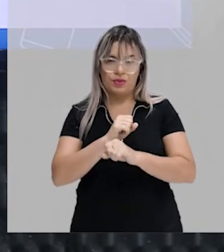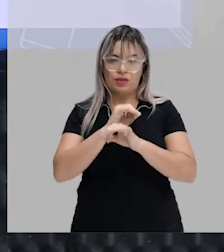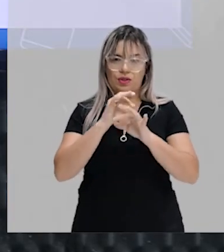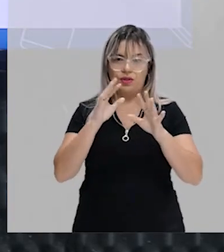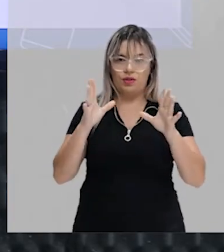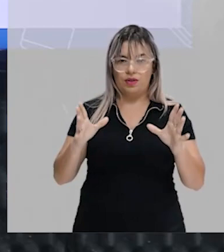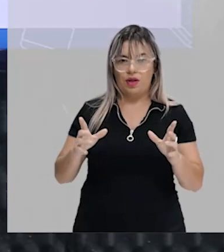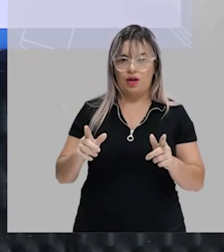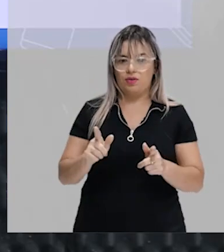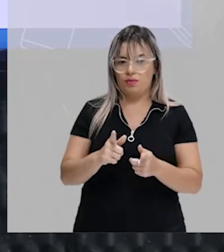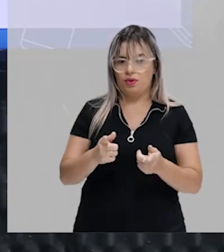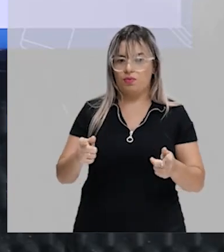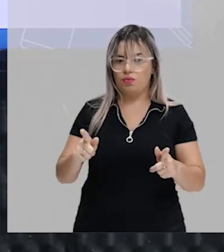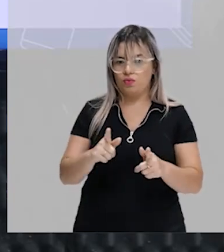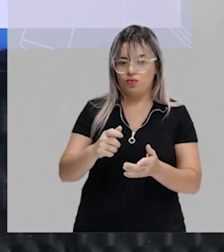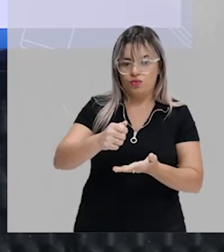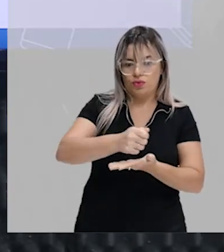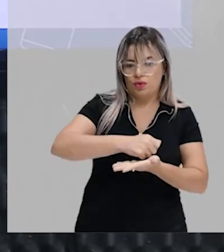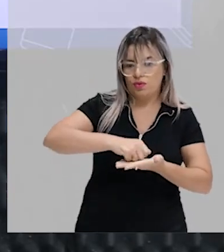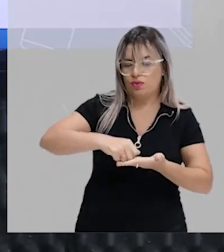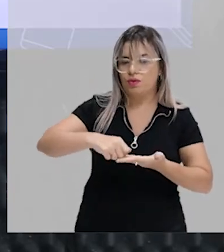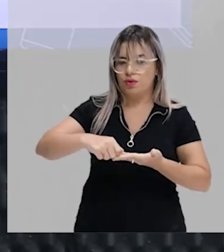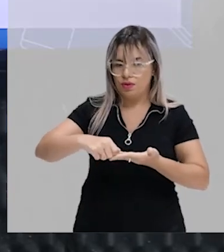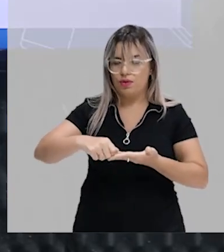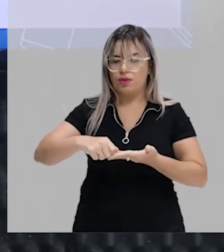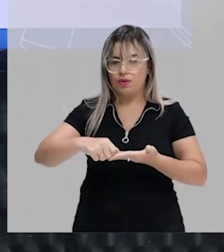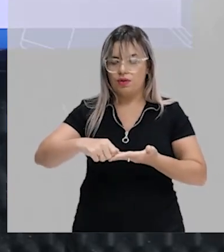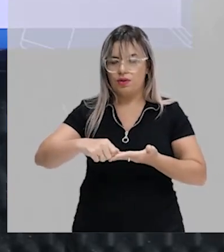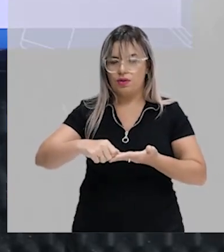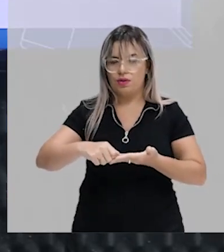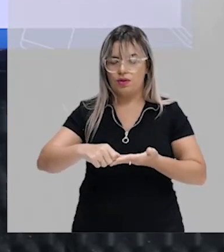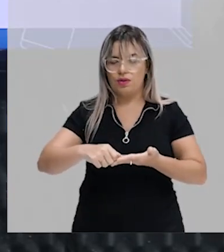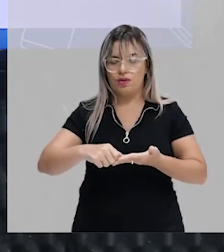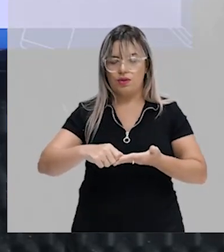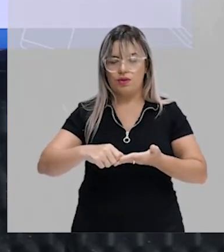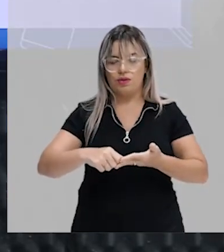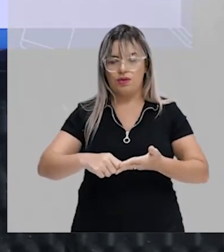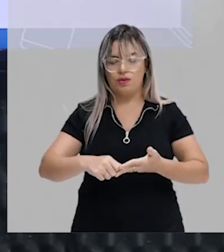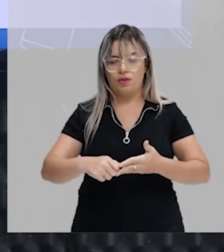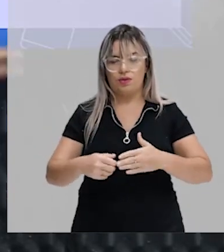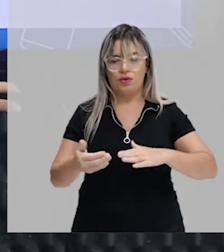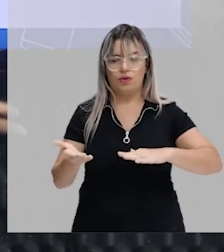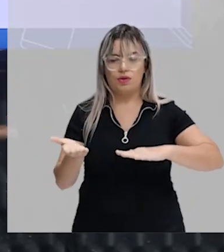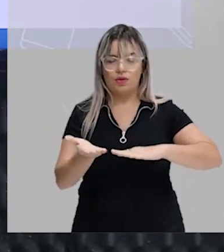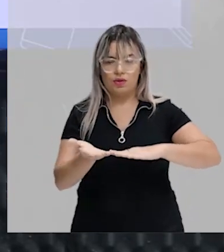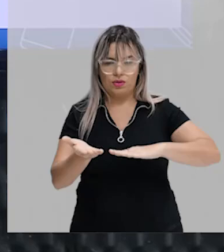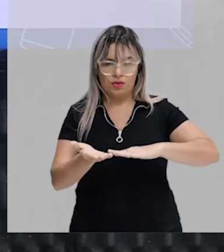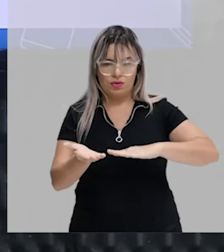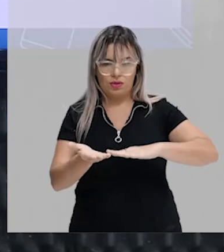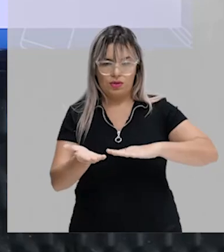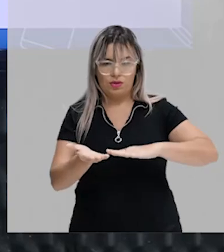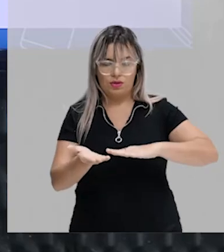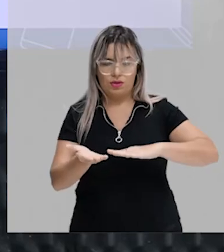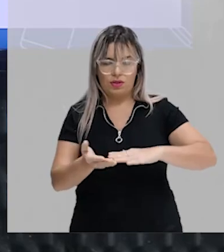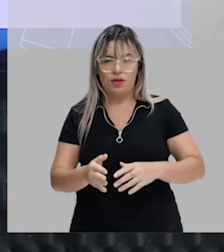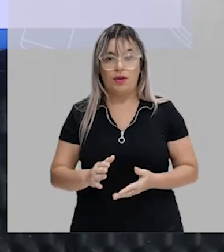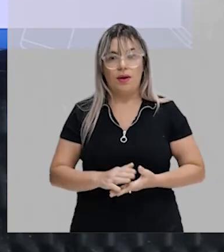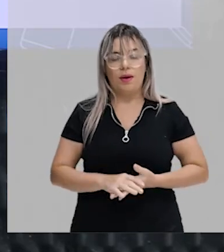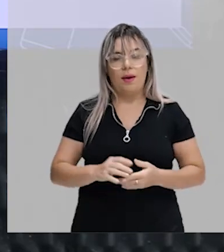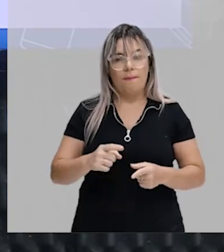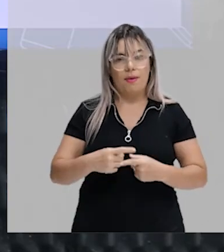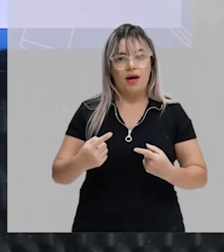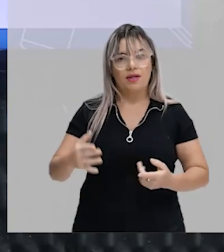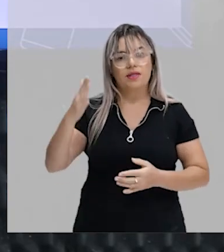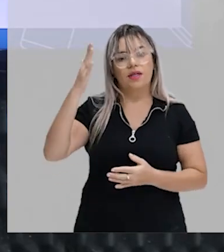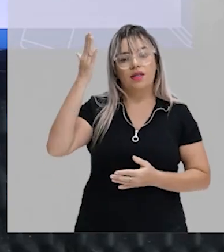composição contemporânea, não é parnasiana, mas a gente bebe um pouco lá para entender